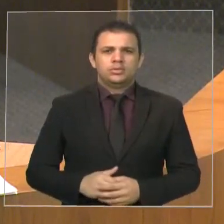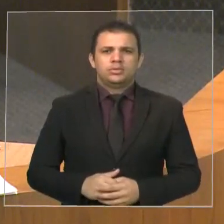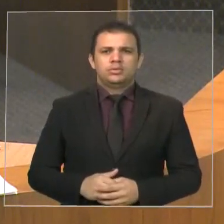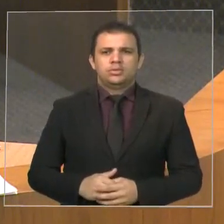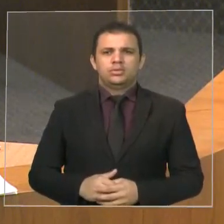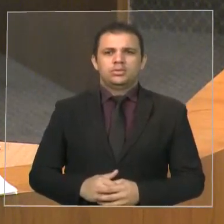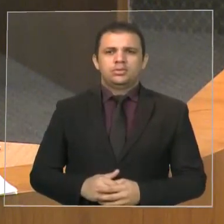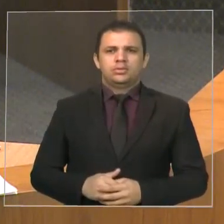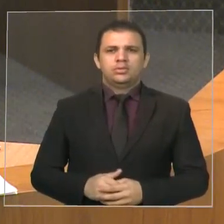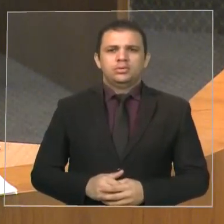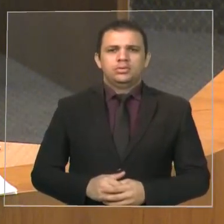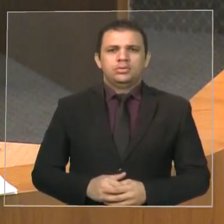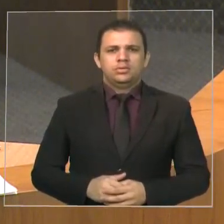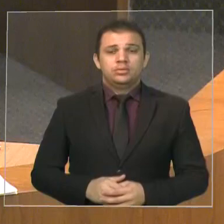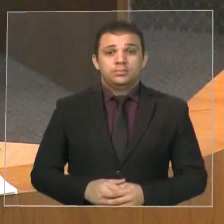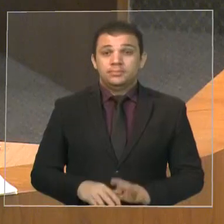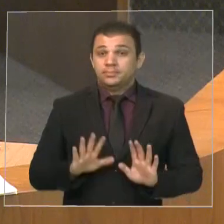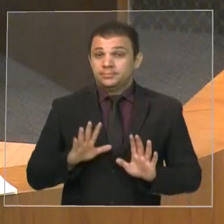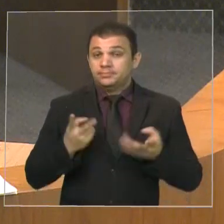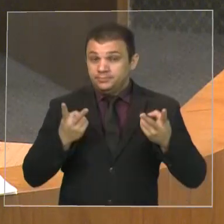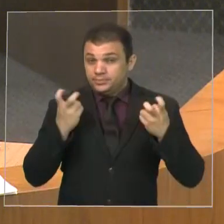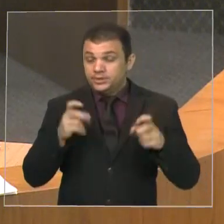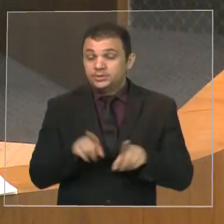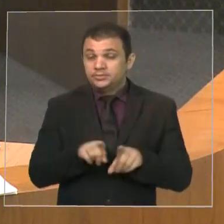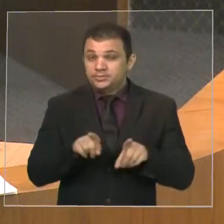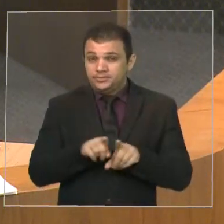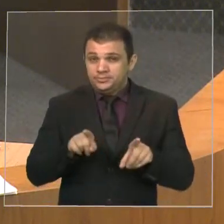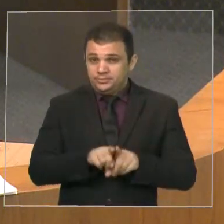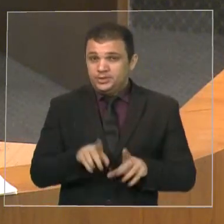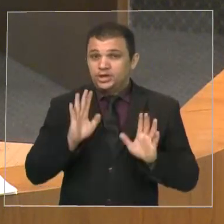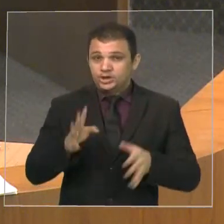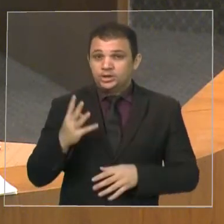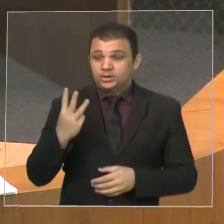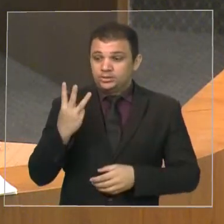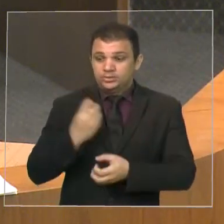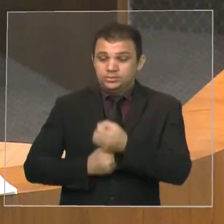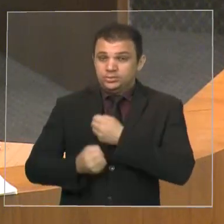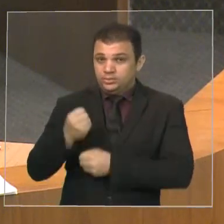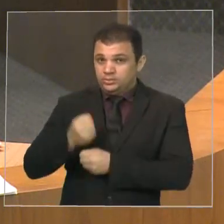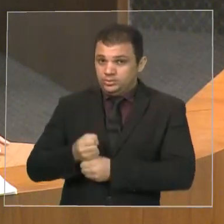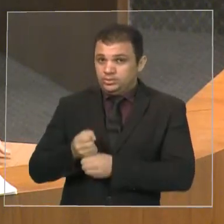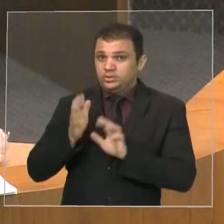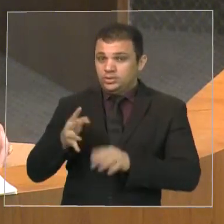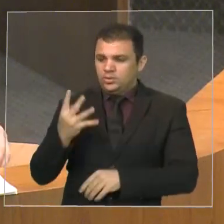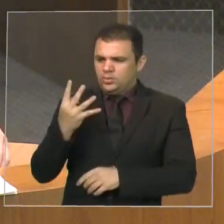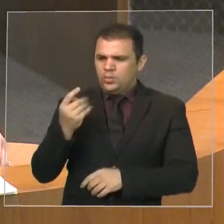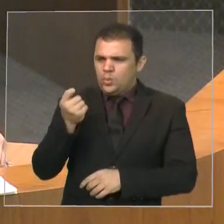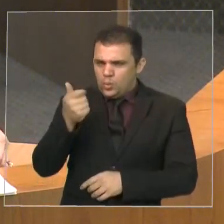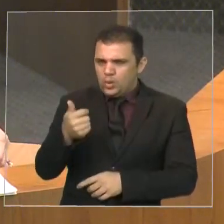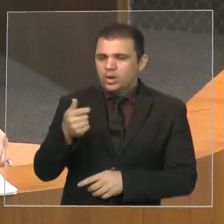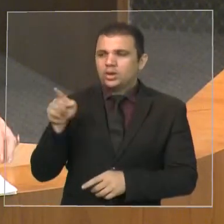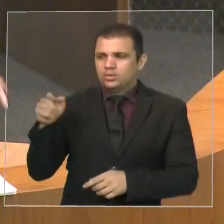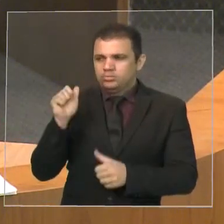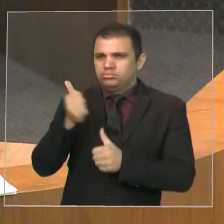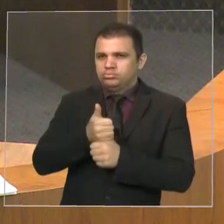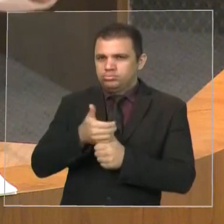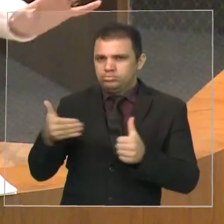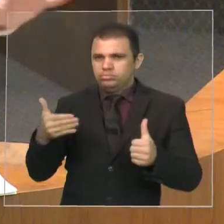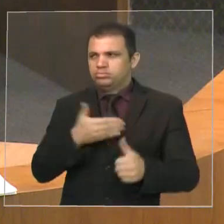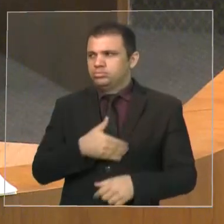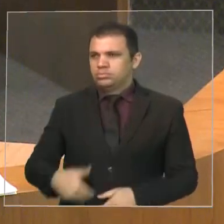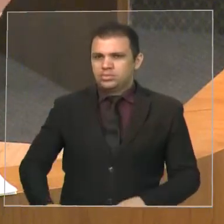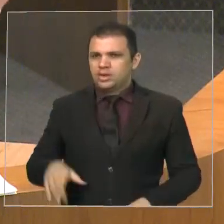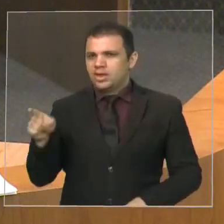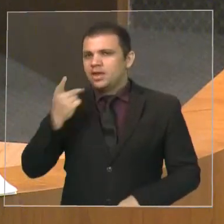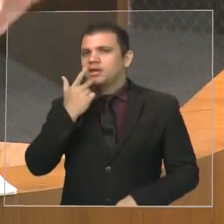pelo seu... E olha só, há 3 anos, quase 4, no governo, e ele diz que não